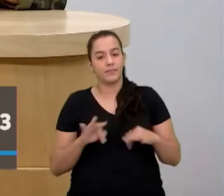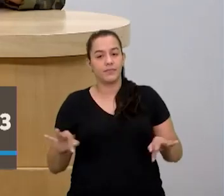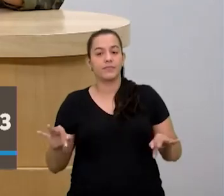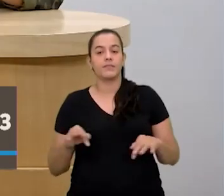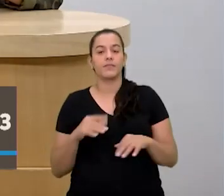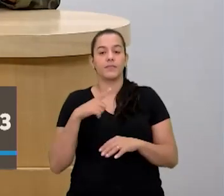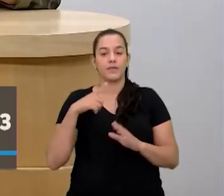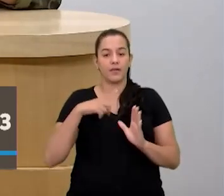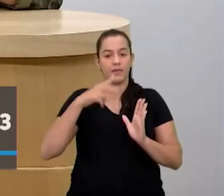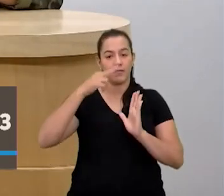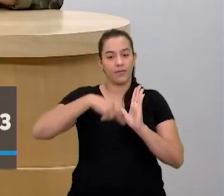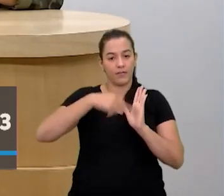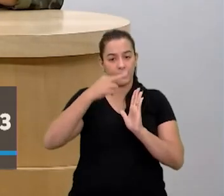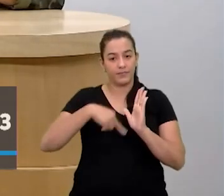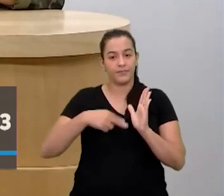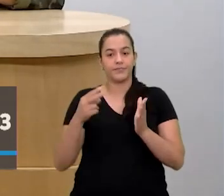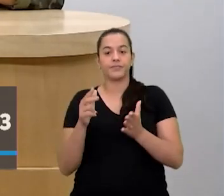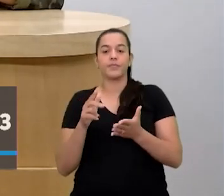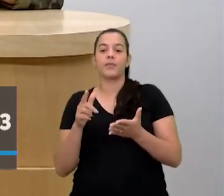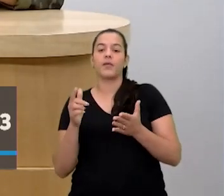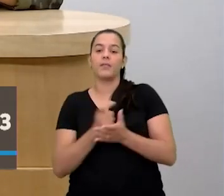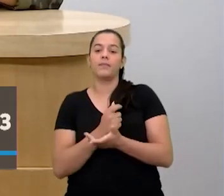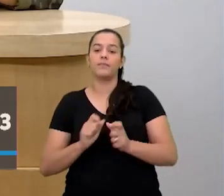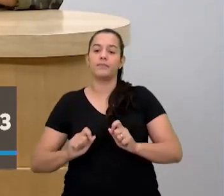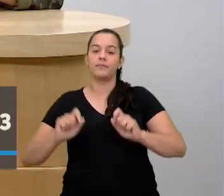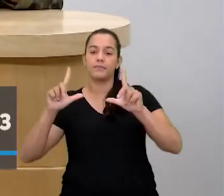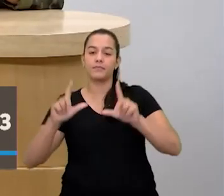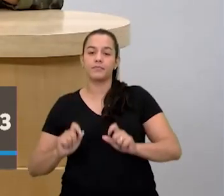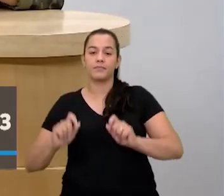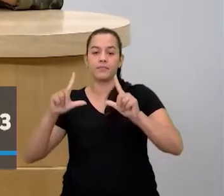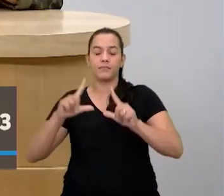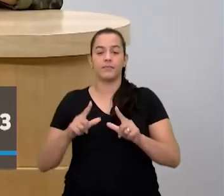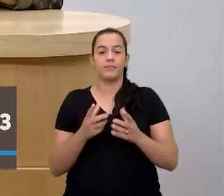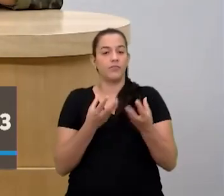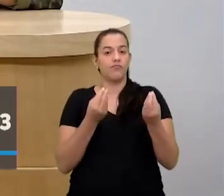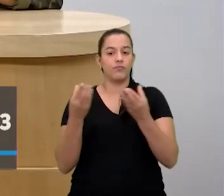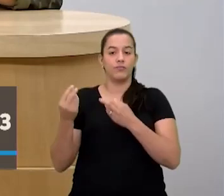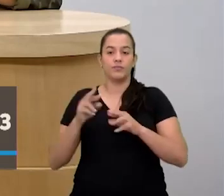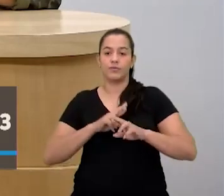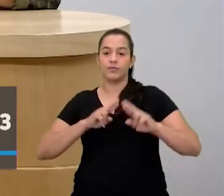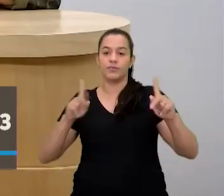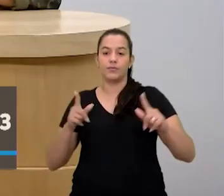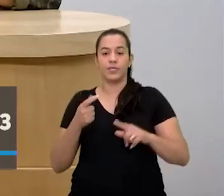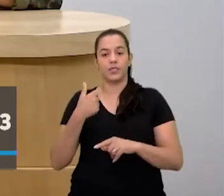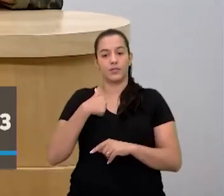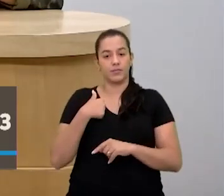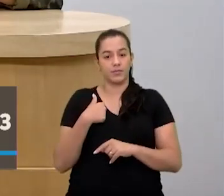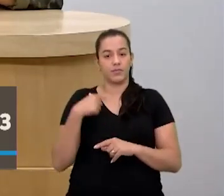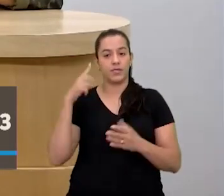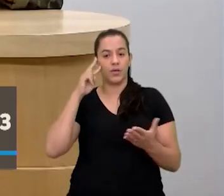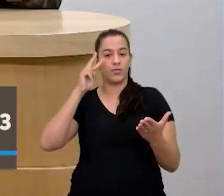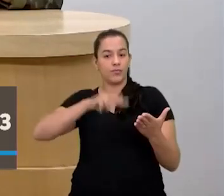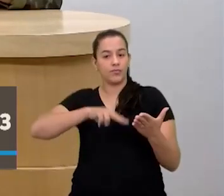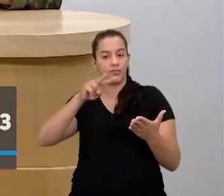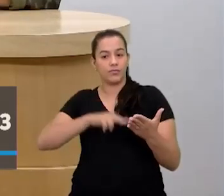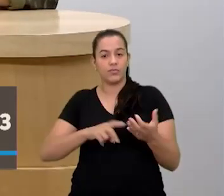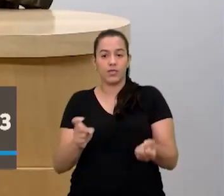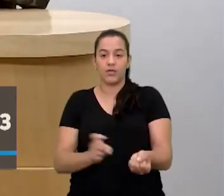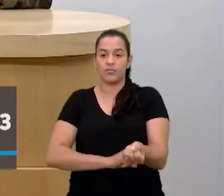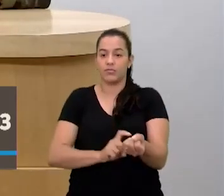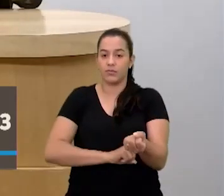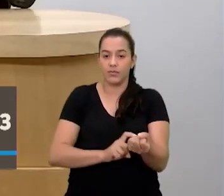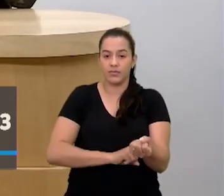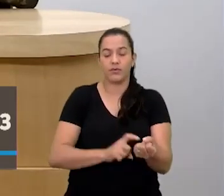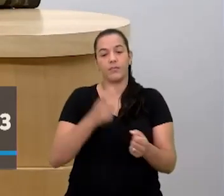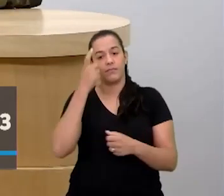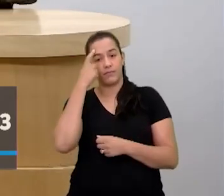Tô lendo as postagens de uma pessoa que pensa muito, mas muito diferente de mim. Gente, na hora que eu leio, dá um nervoso, mas eu